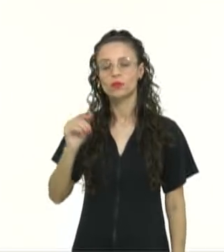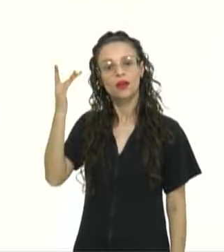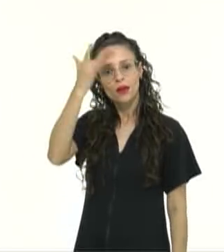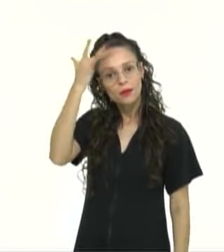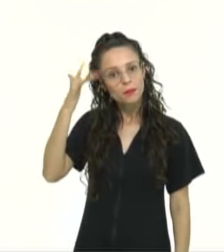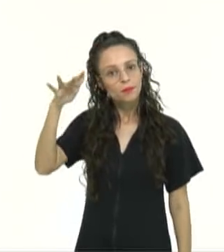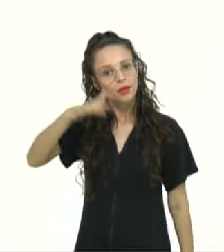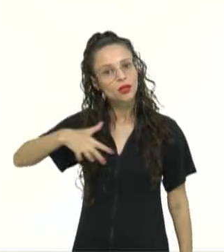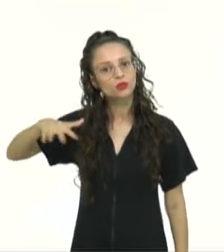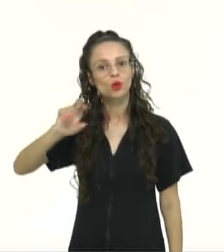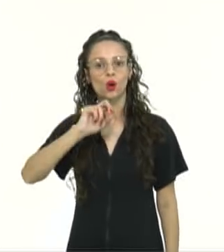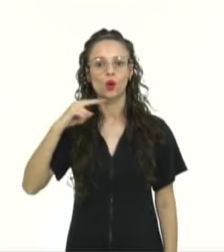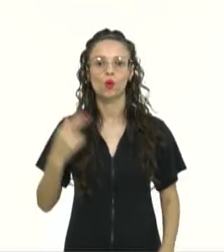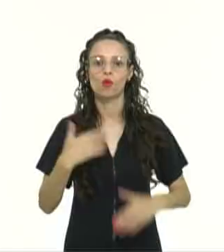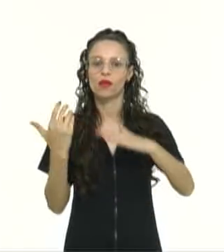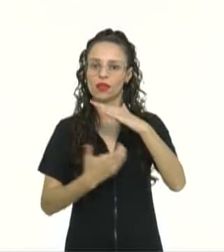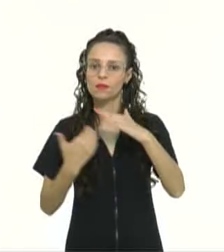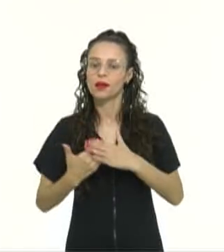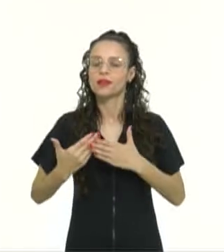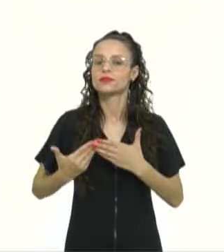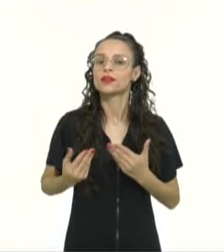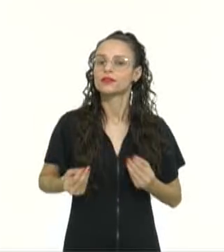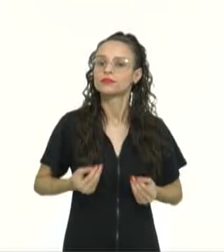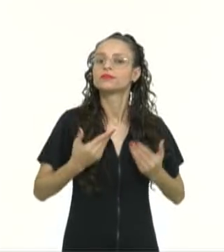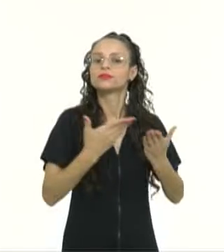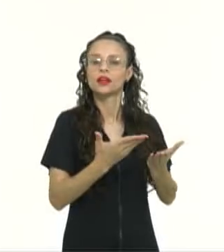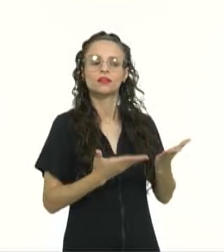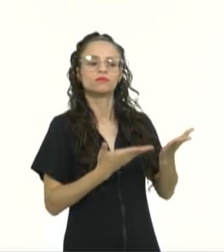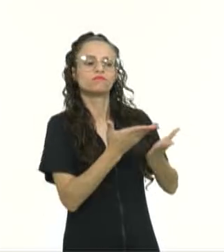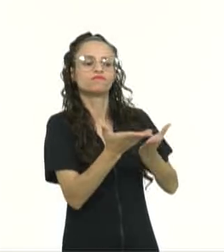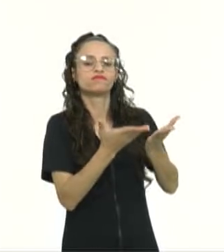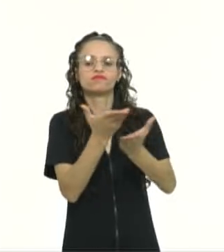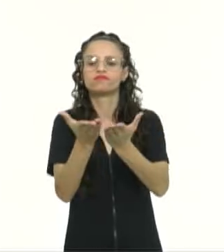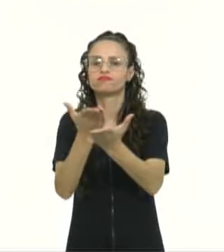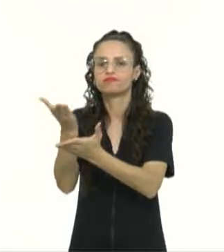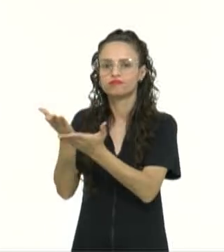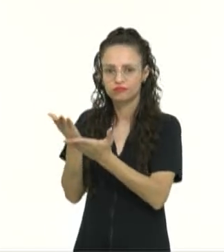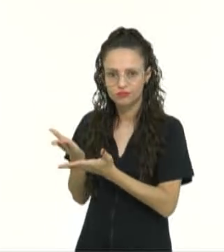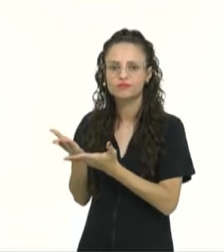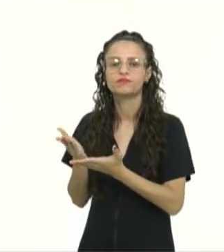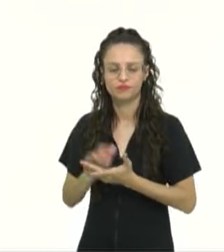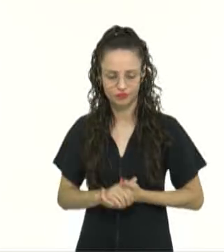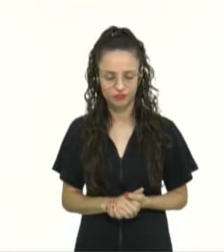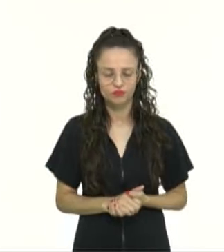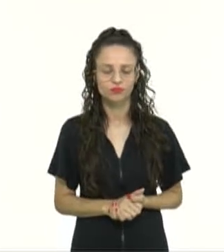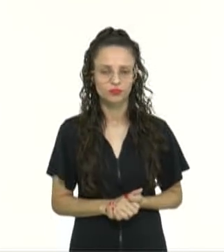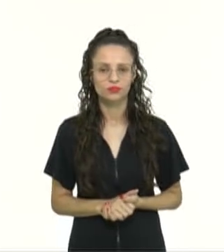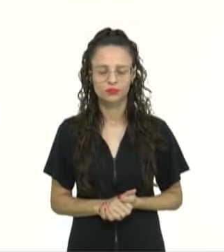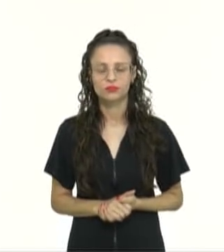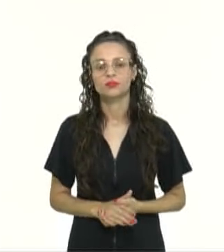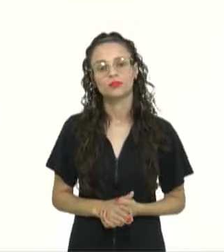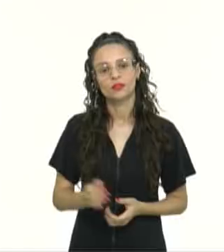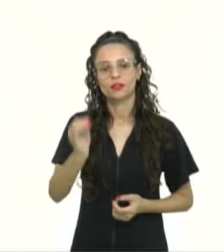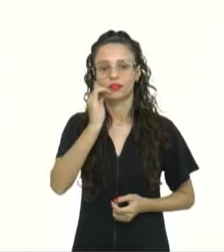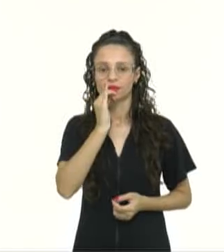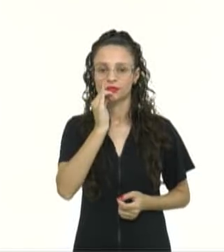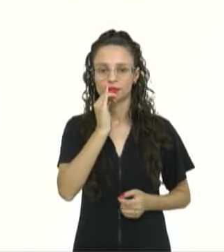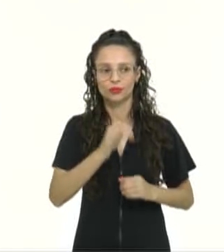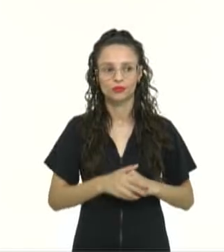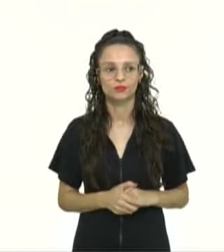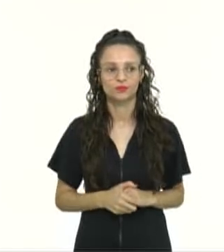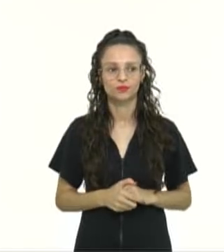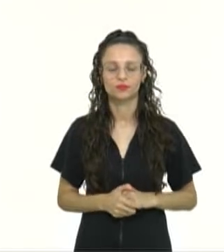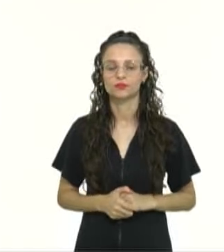ou empresas prestam a terceiros para satisfazer algumas necessidades, como, por